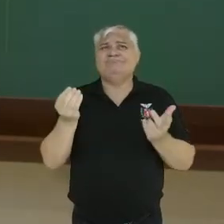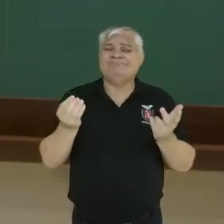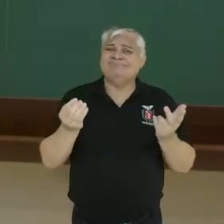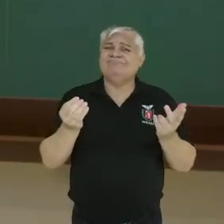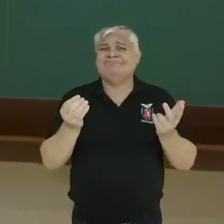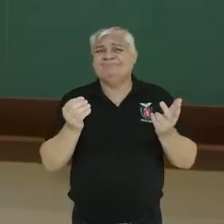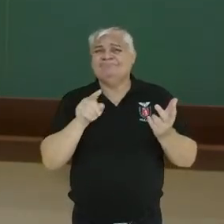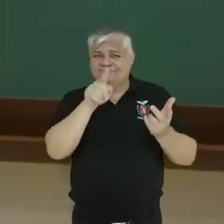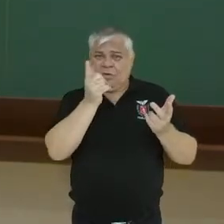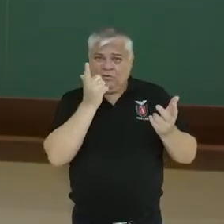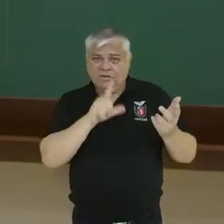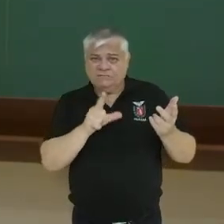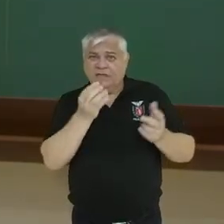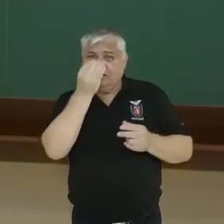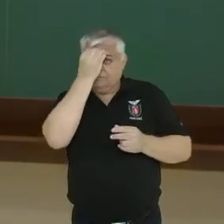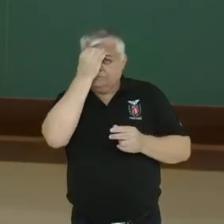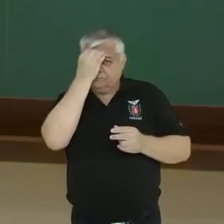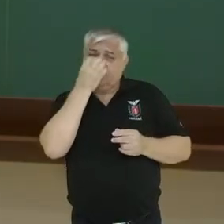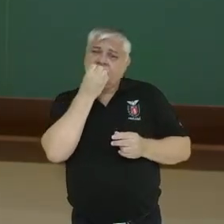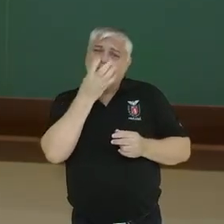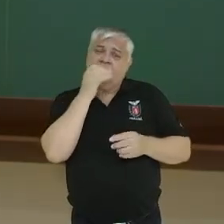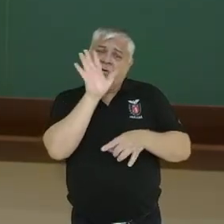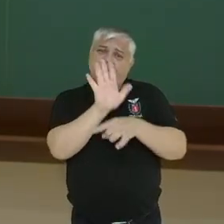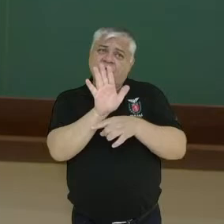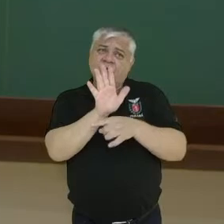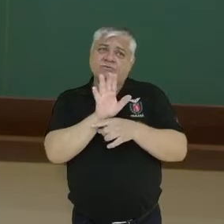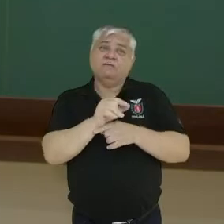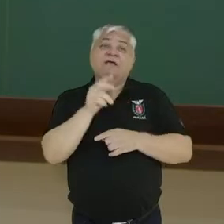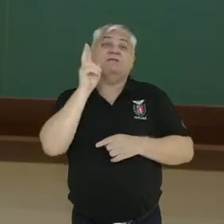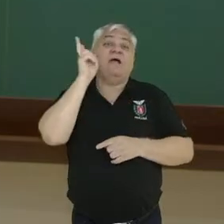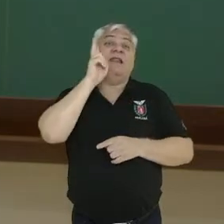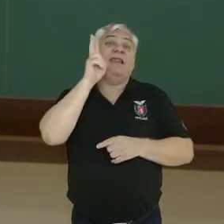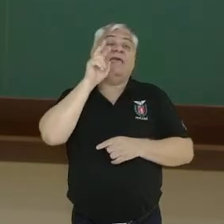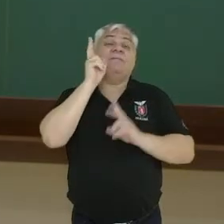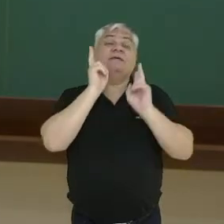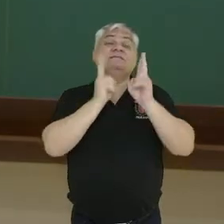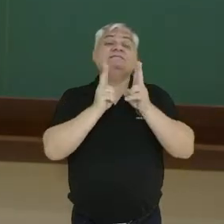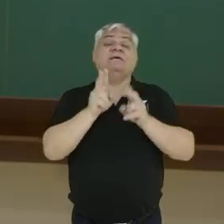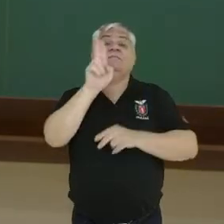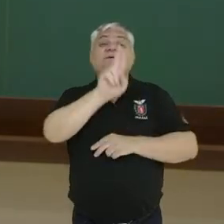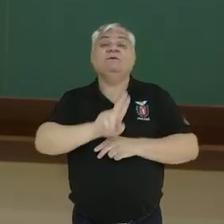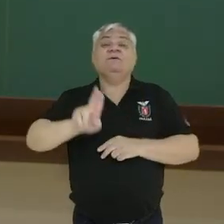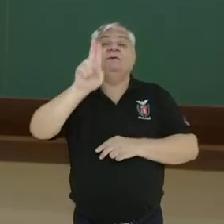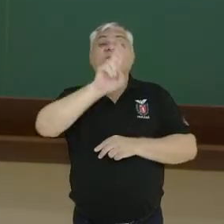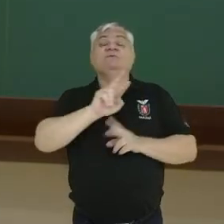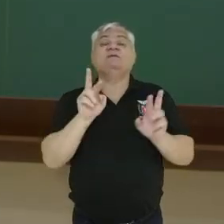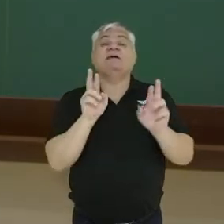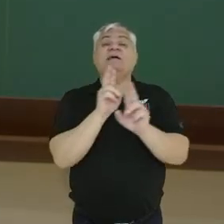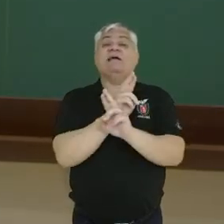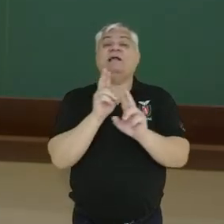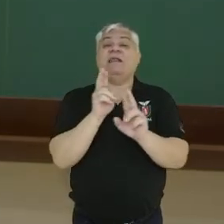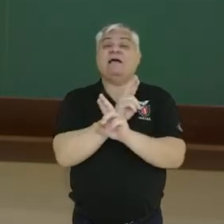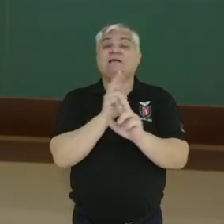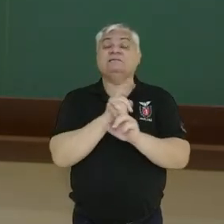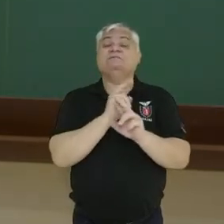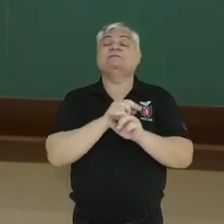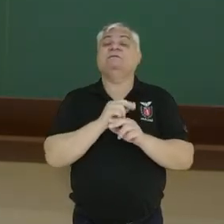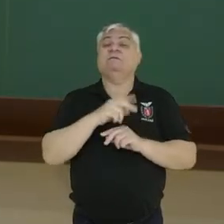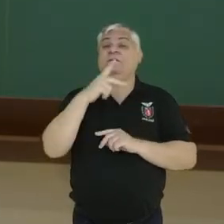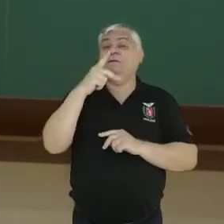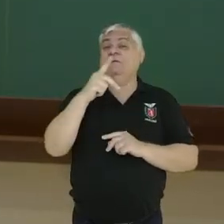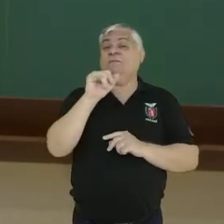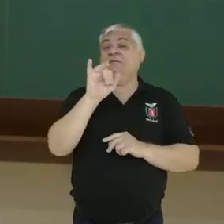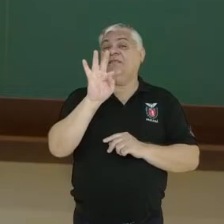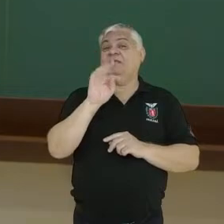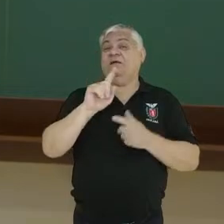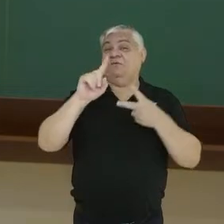habilidade para decorar, muito que bem. Se não, basta você lembrar que utiliza o quê? Relação de Pitágoras. Ou